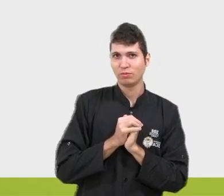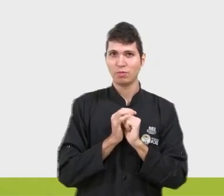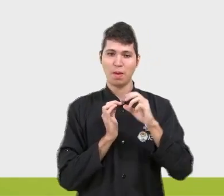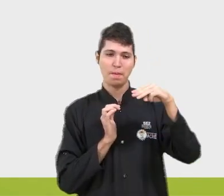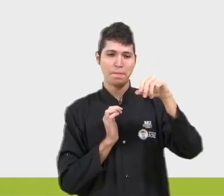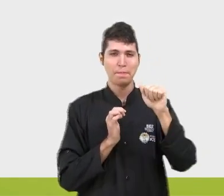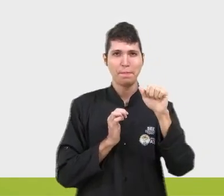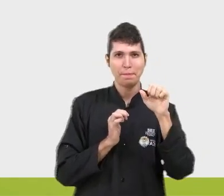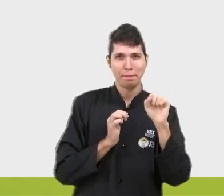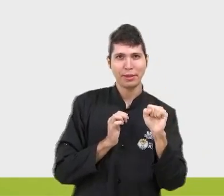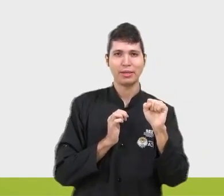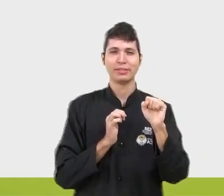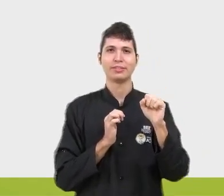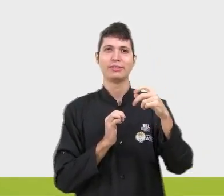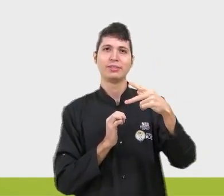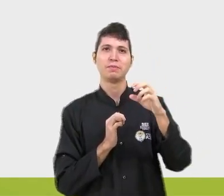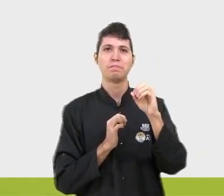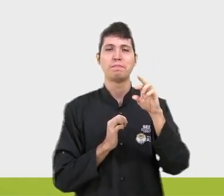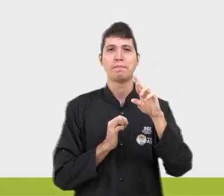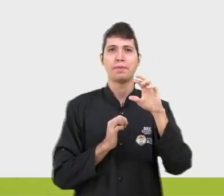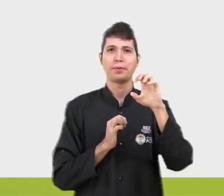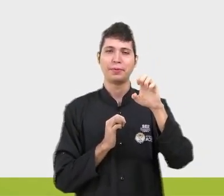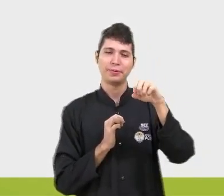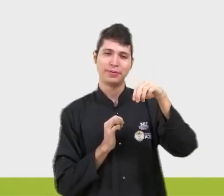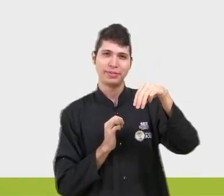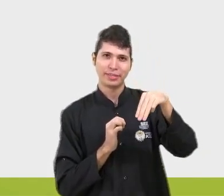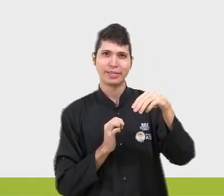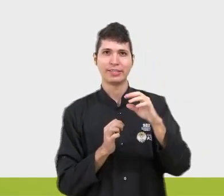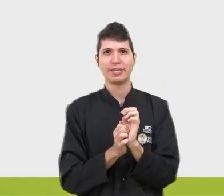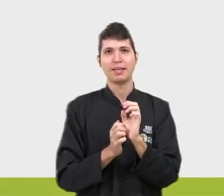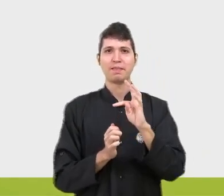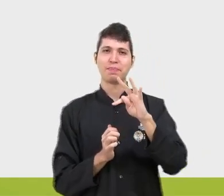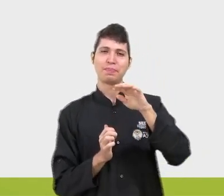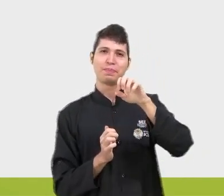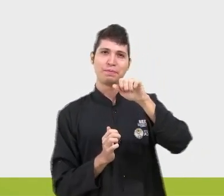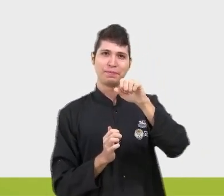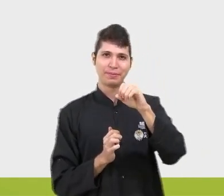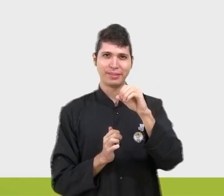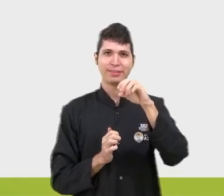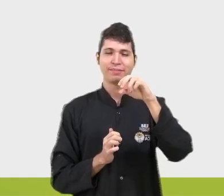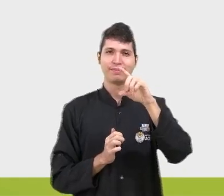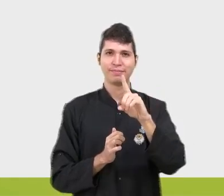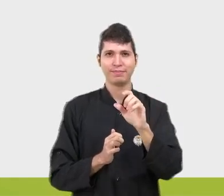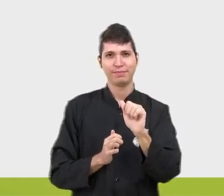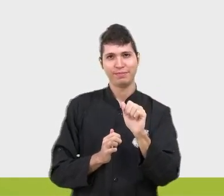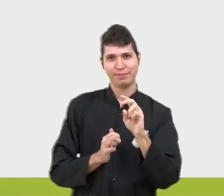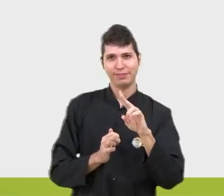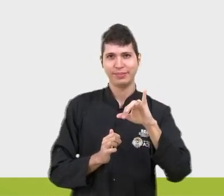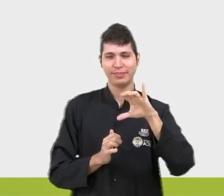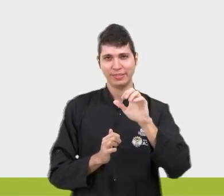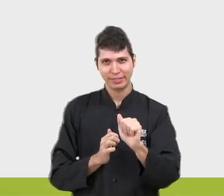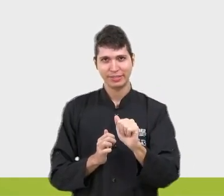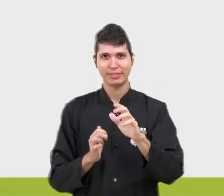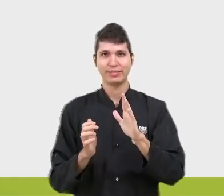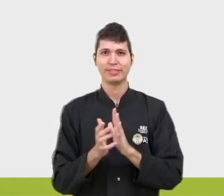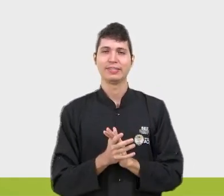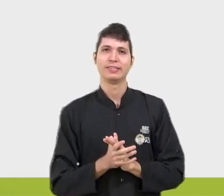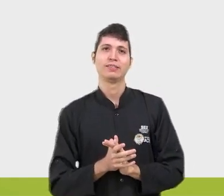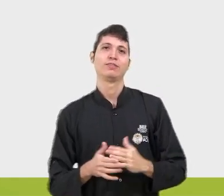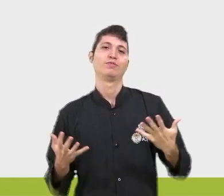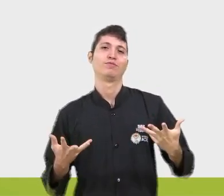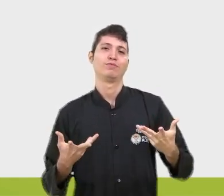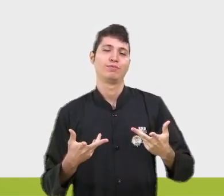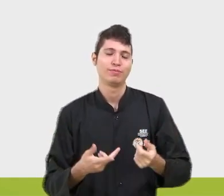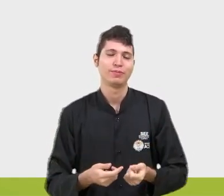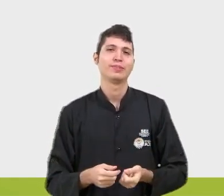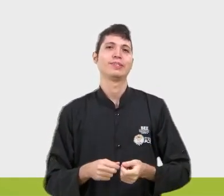utiliza os conectivos entretanto, todavia, contudo, não obstante, né? Então, essa competência 4 vai falar justamente sobre isso,